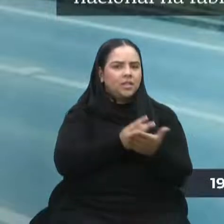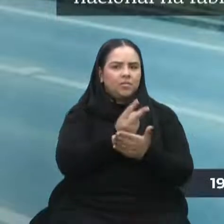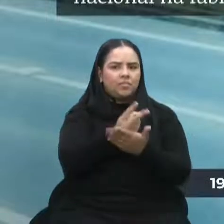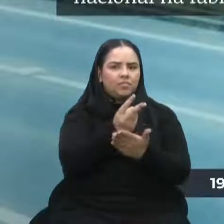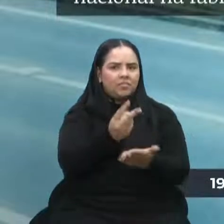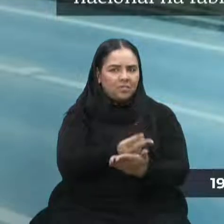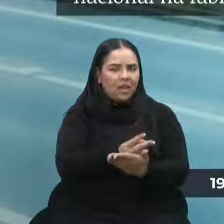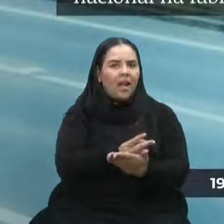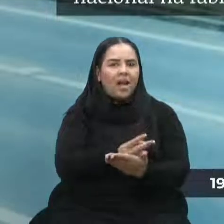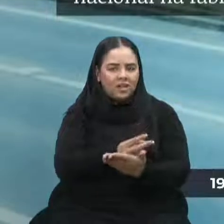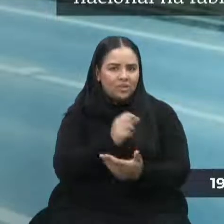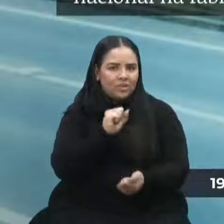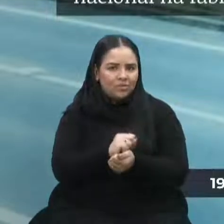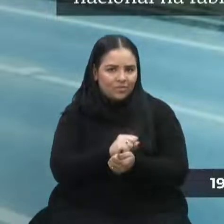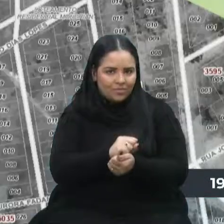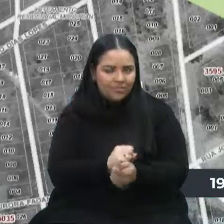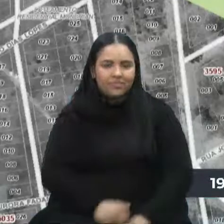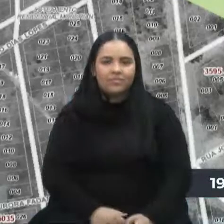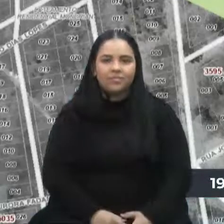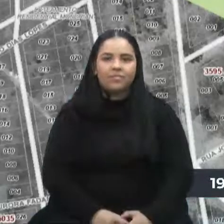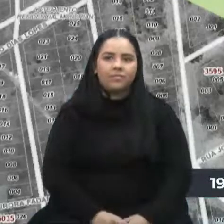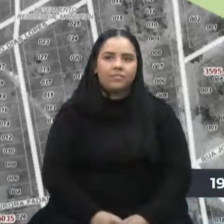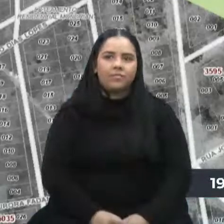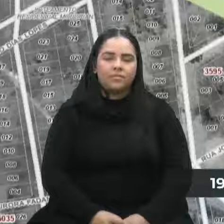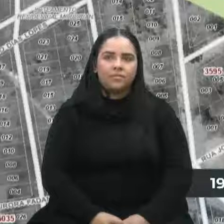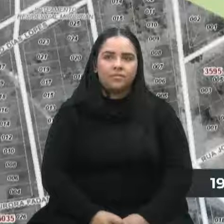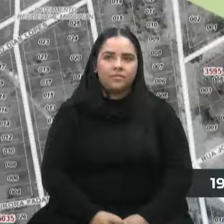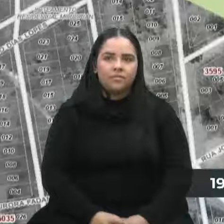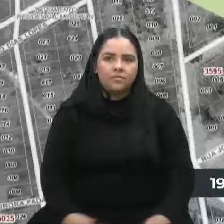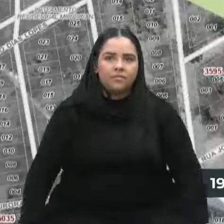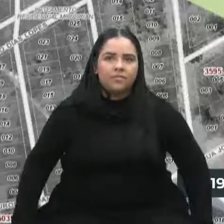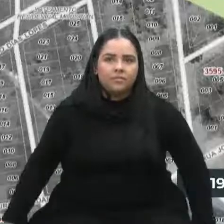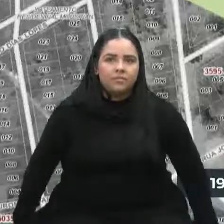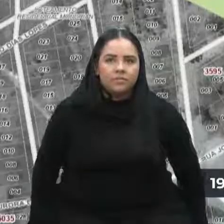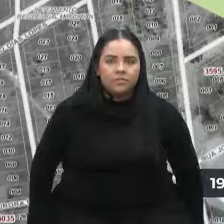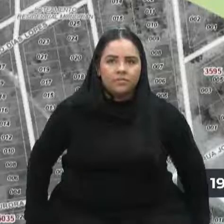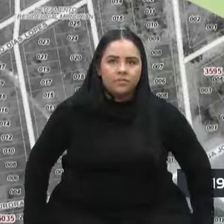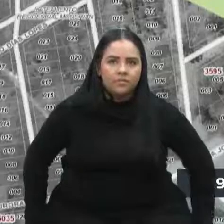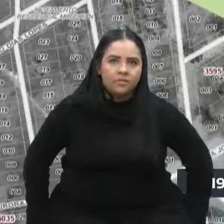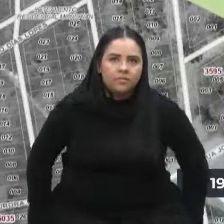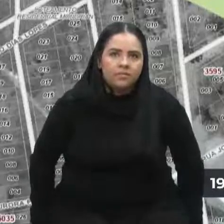nas cabeças, né? E aqui nós temos